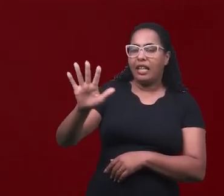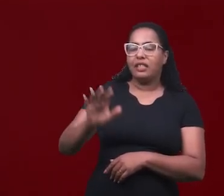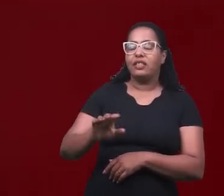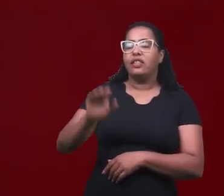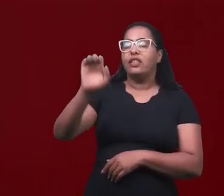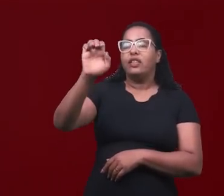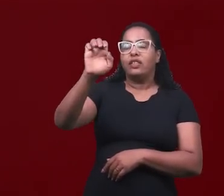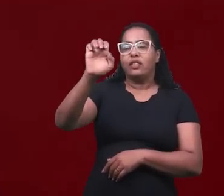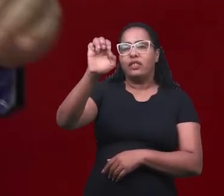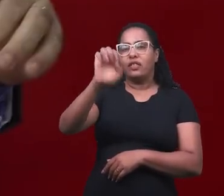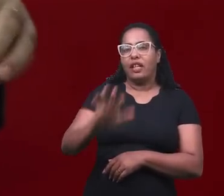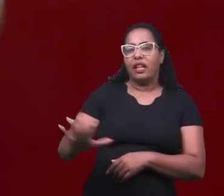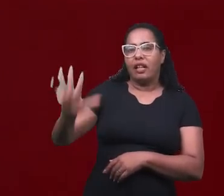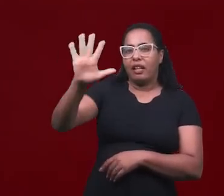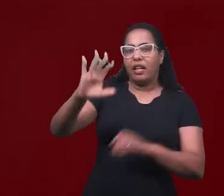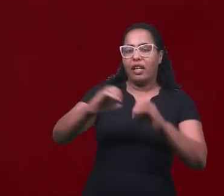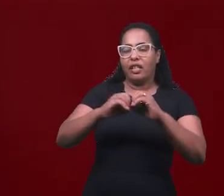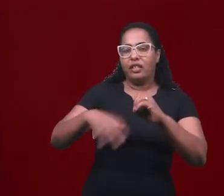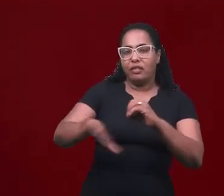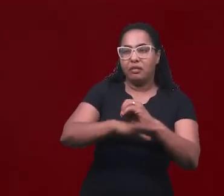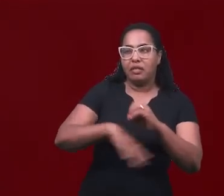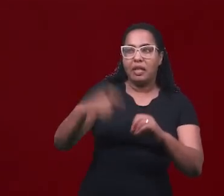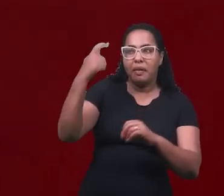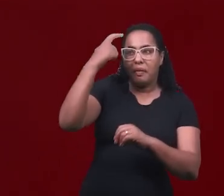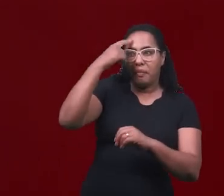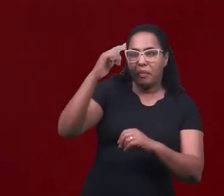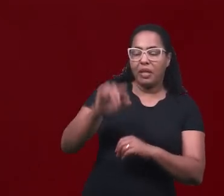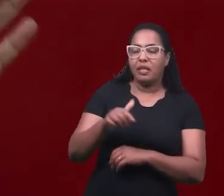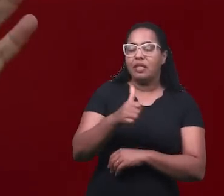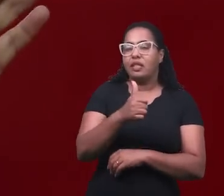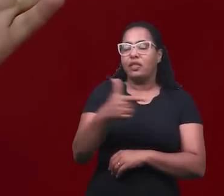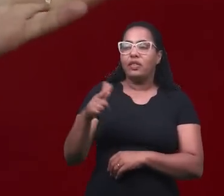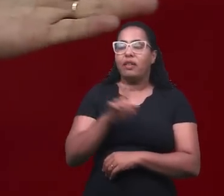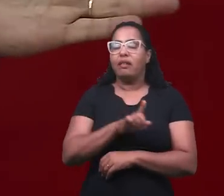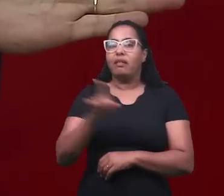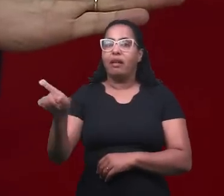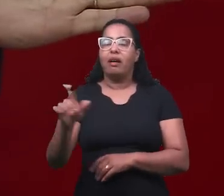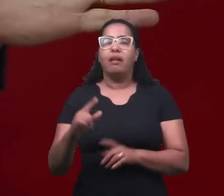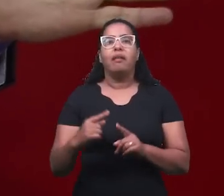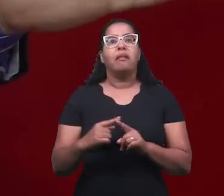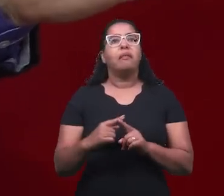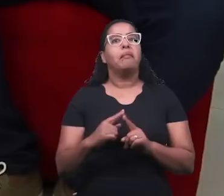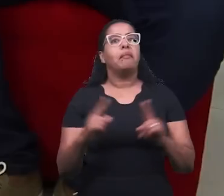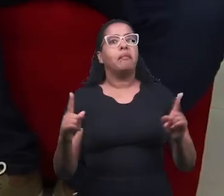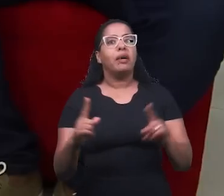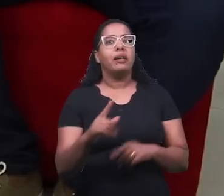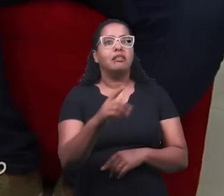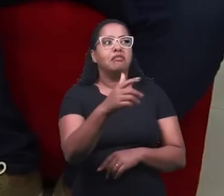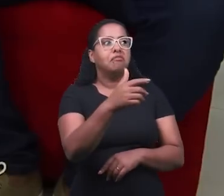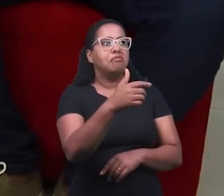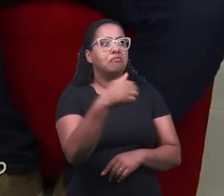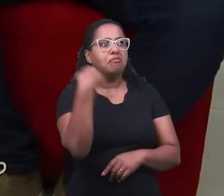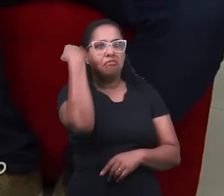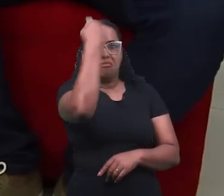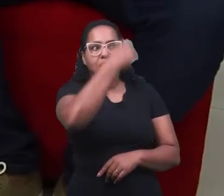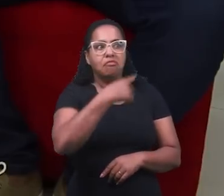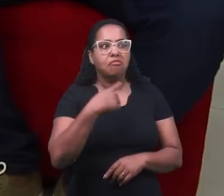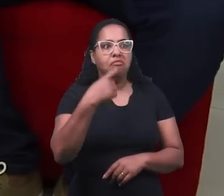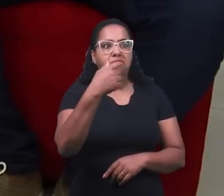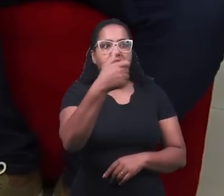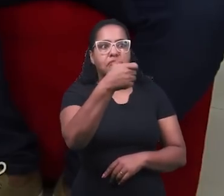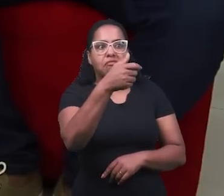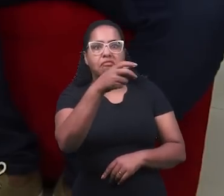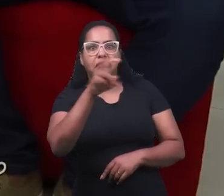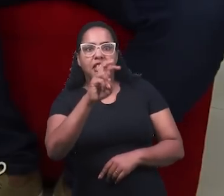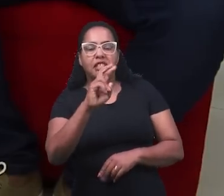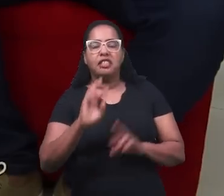leste asiático, da Oceania. A gente sempre põe na cabeça 12 horas como sendo o máximo, mas são 15 horas. 15 horas, Isso. 15 horas